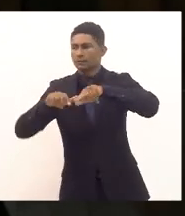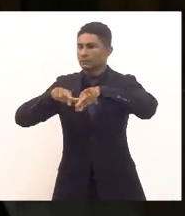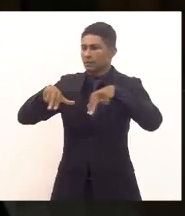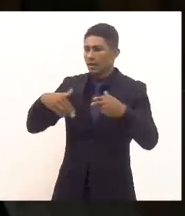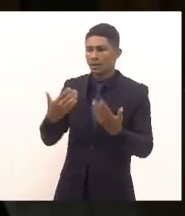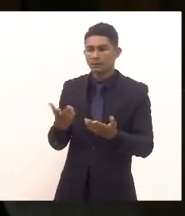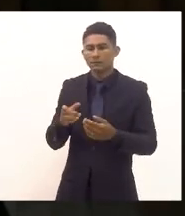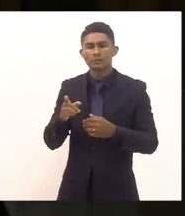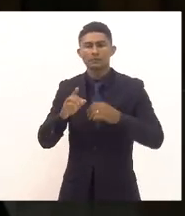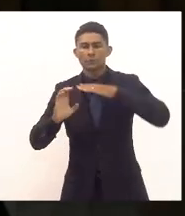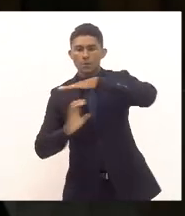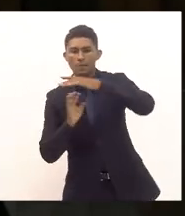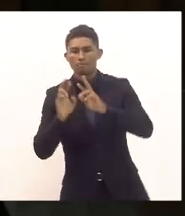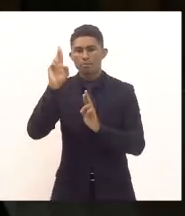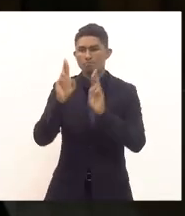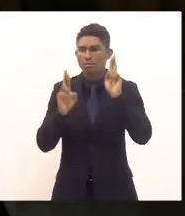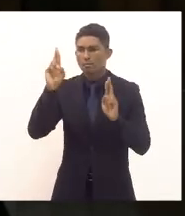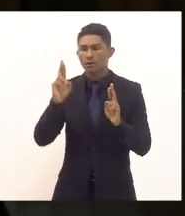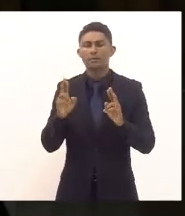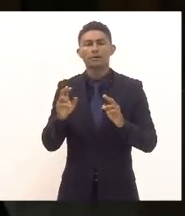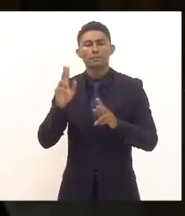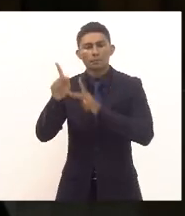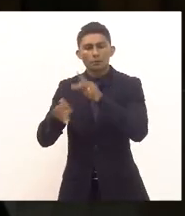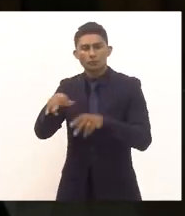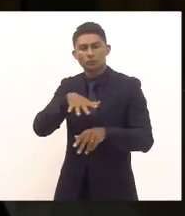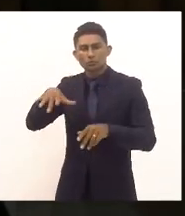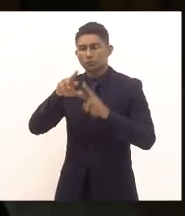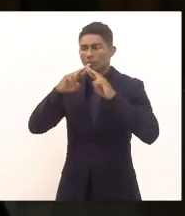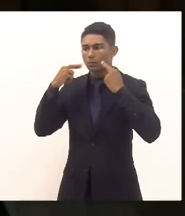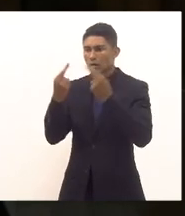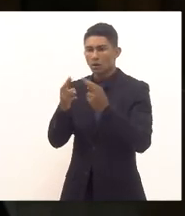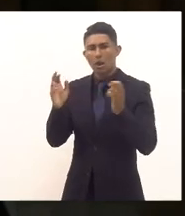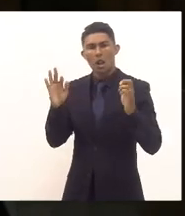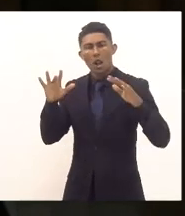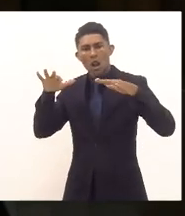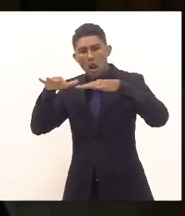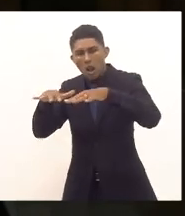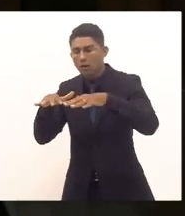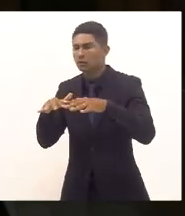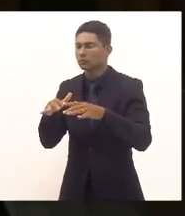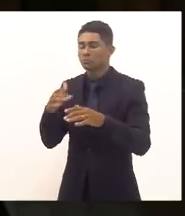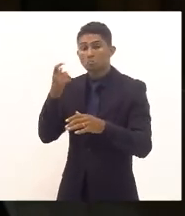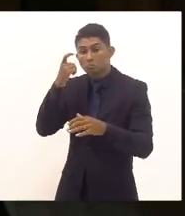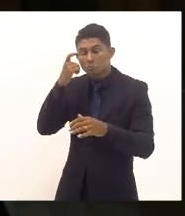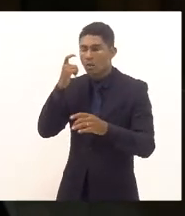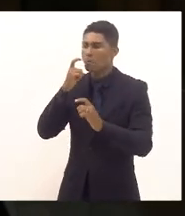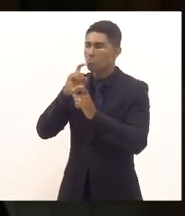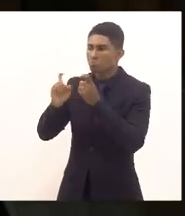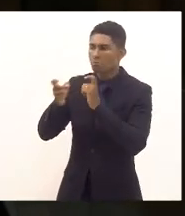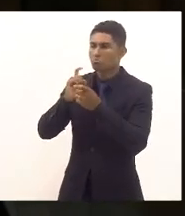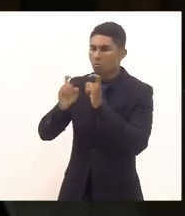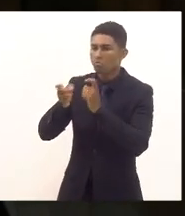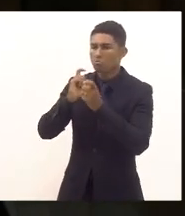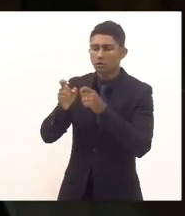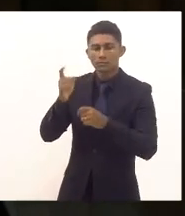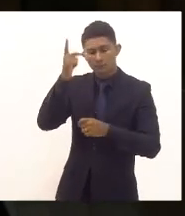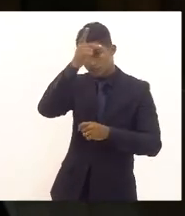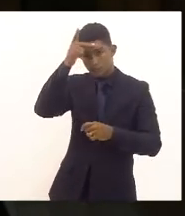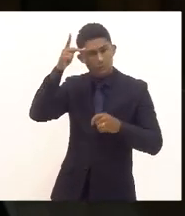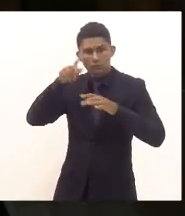classes empresários EA população em geral e ali nós ouvimos tudo que há de pior